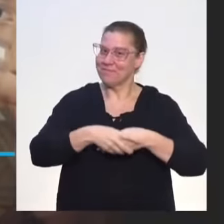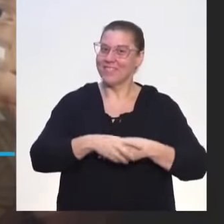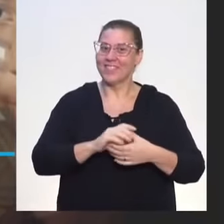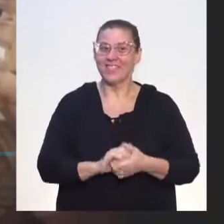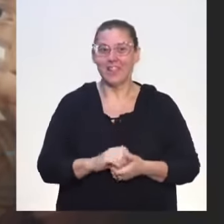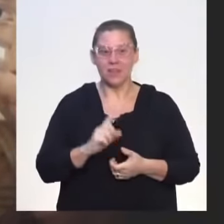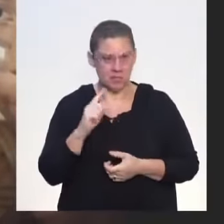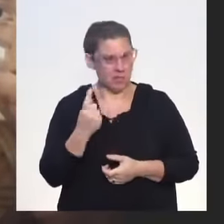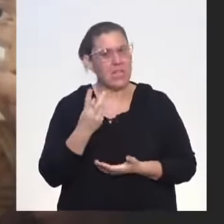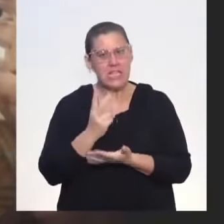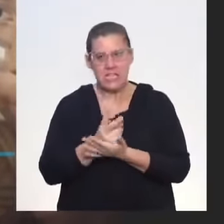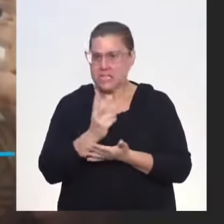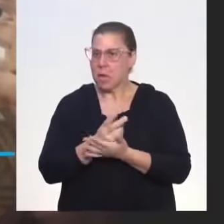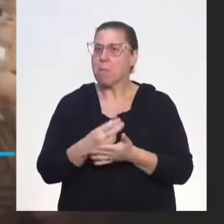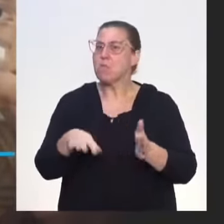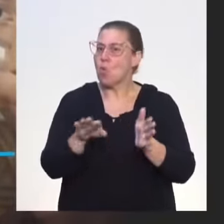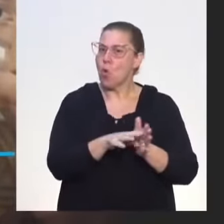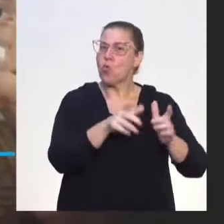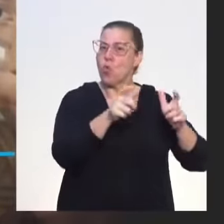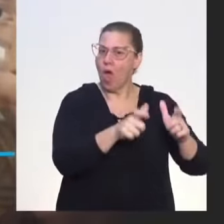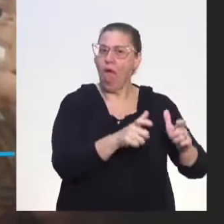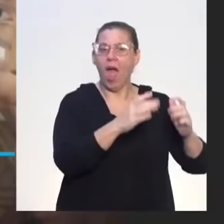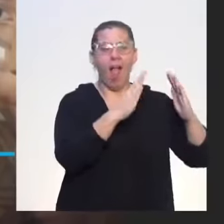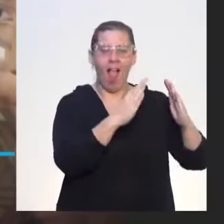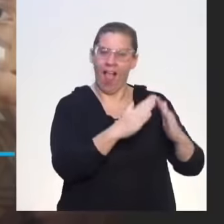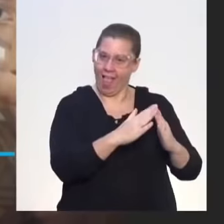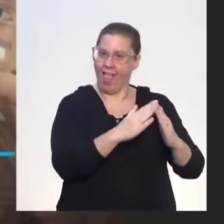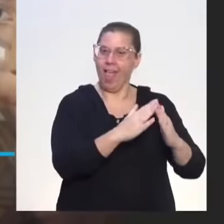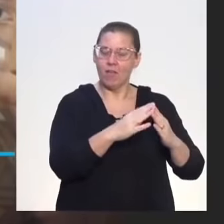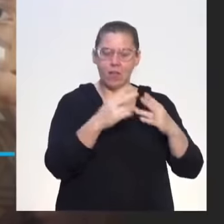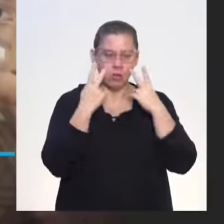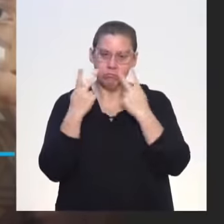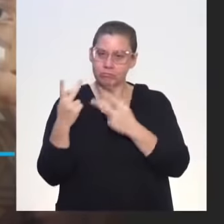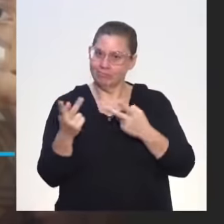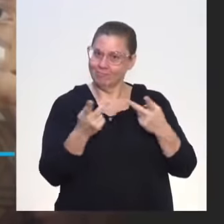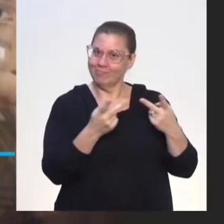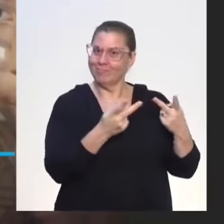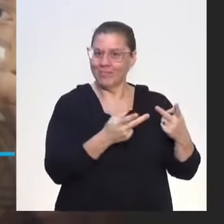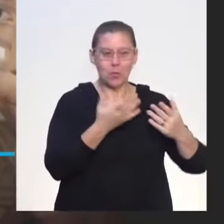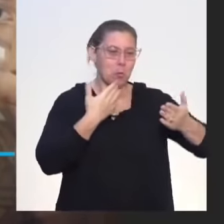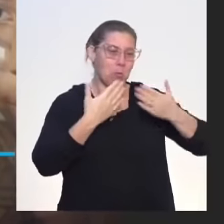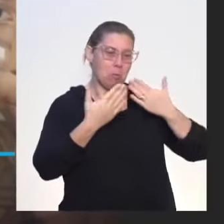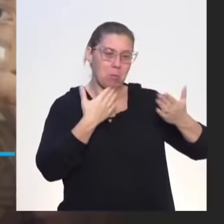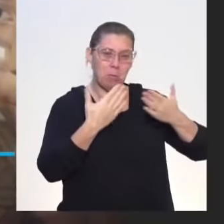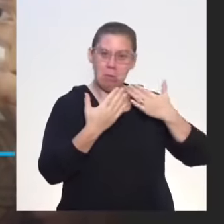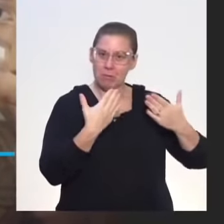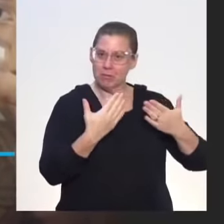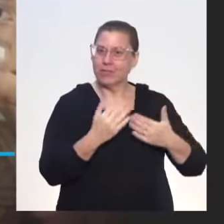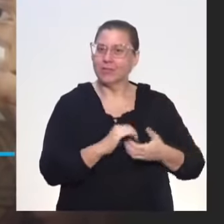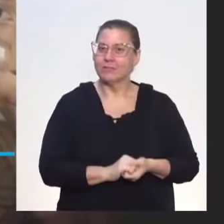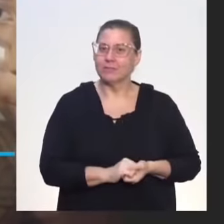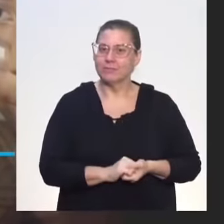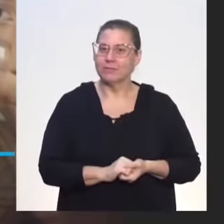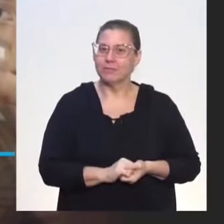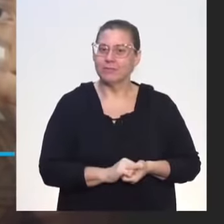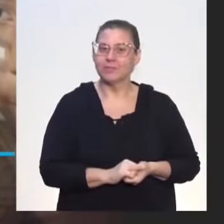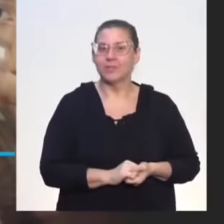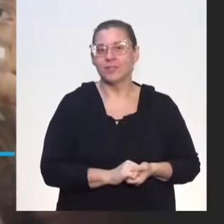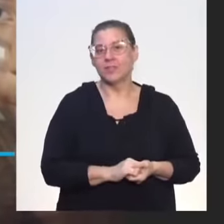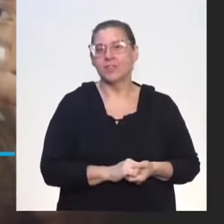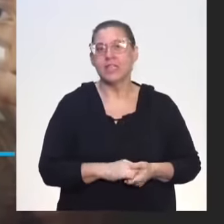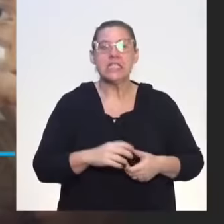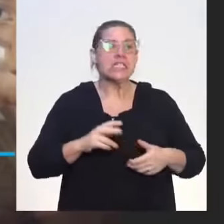que a gente faz sempre que chega assim no, na casa de alguém para fazer uma visita, para bater um papo. E essa saudação diz assim da